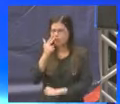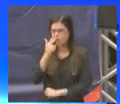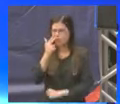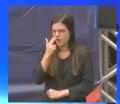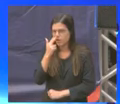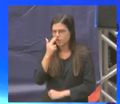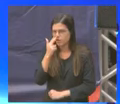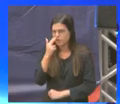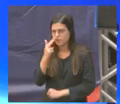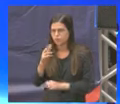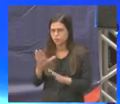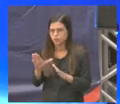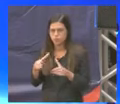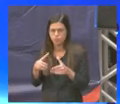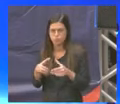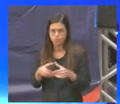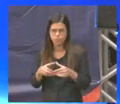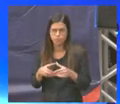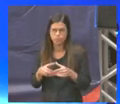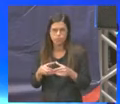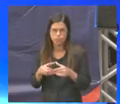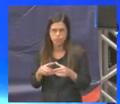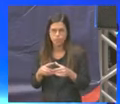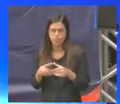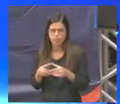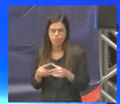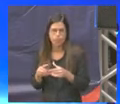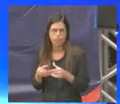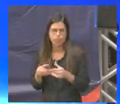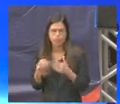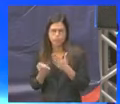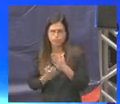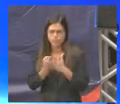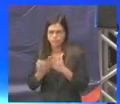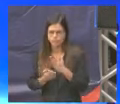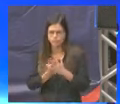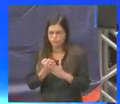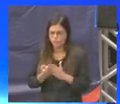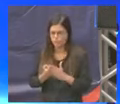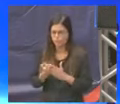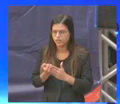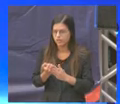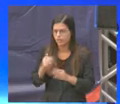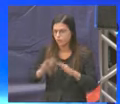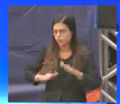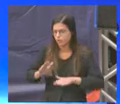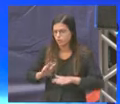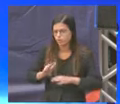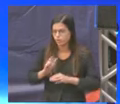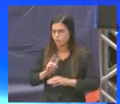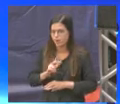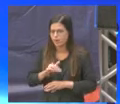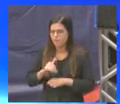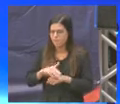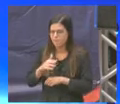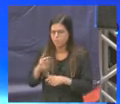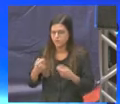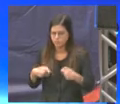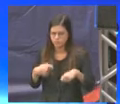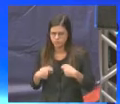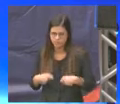talvez numa faixa de empresas, que talvez não sejam as empresas que mais precisam ou que possam se beneficiar